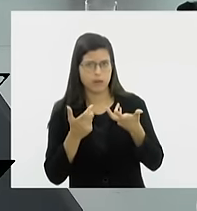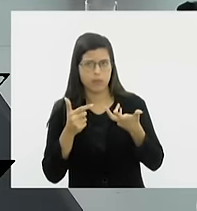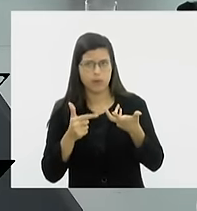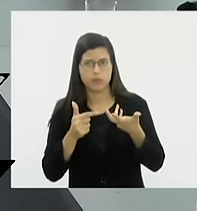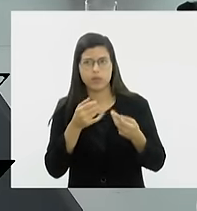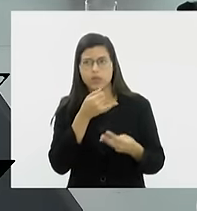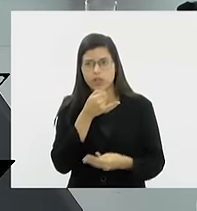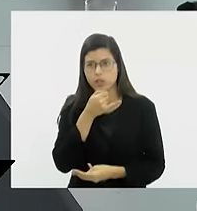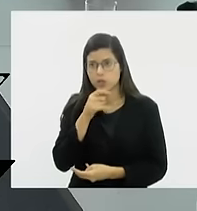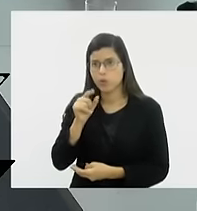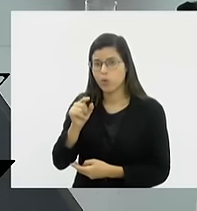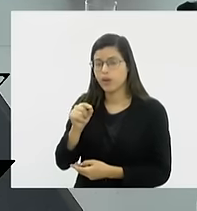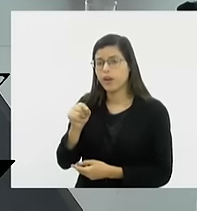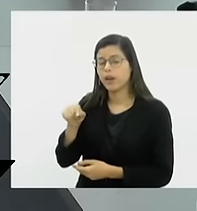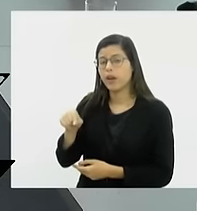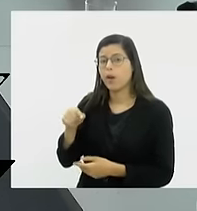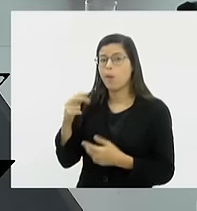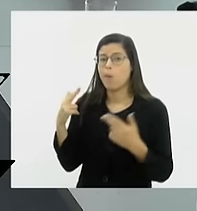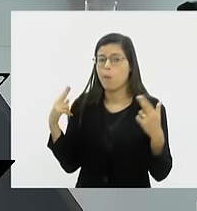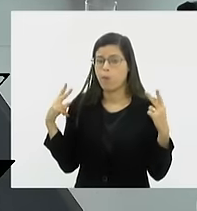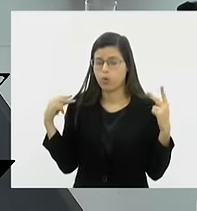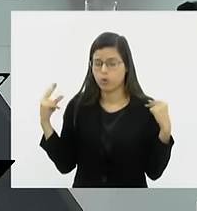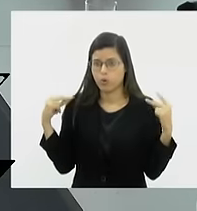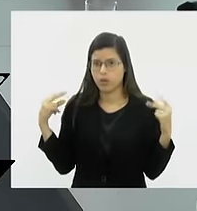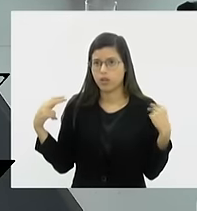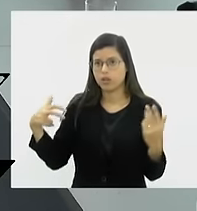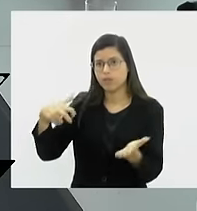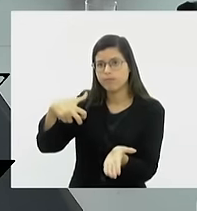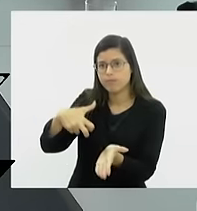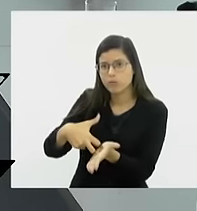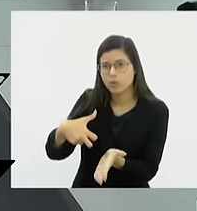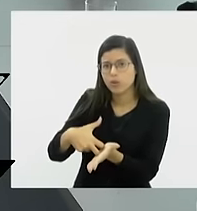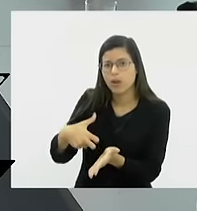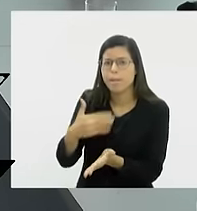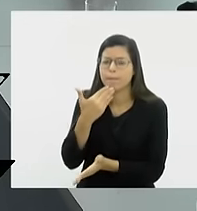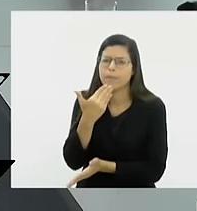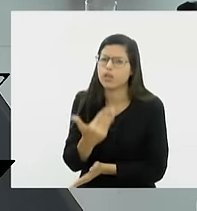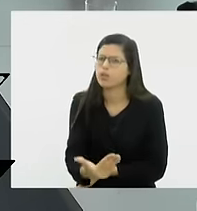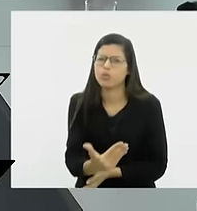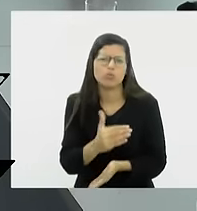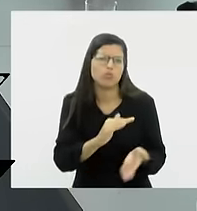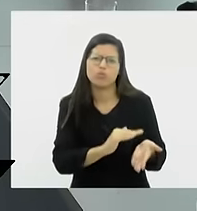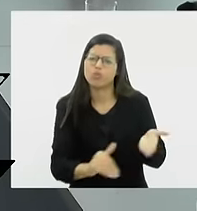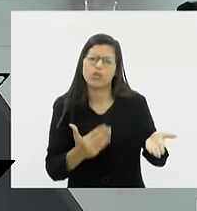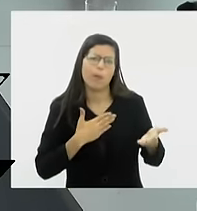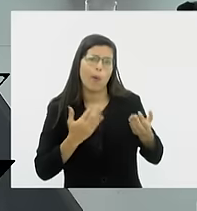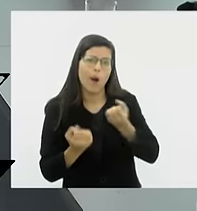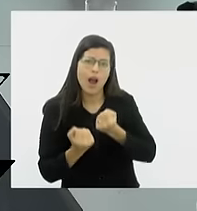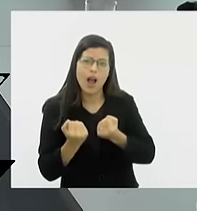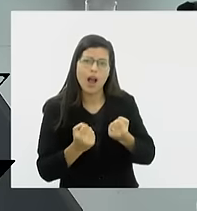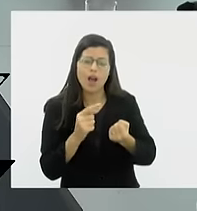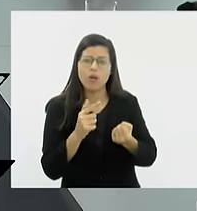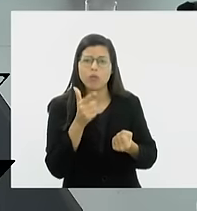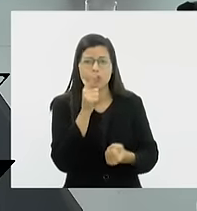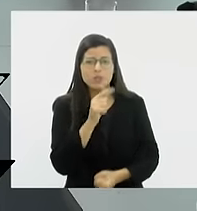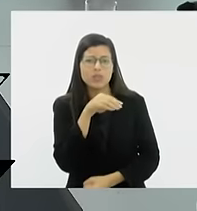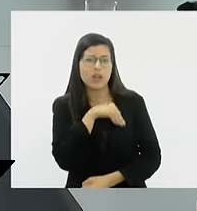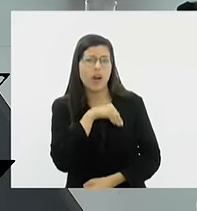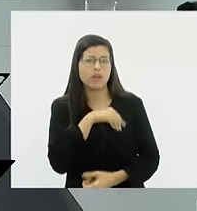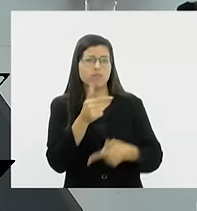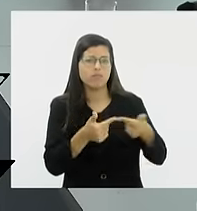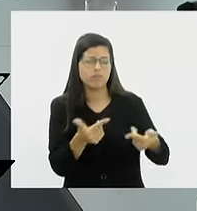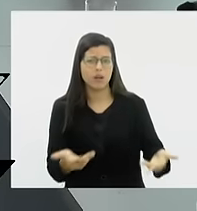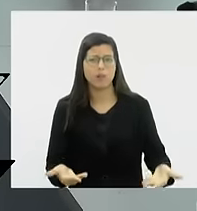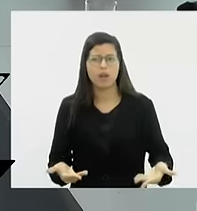motorista de aplicativo ajoelha implorando para não tirar o seu instrumento de trabalho, que é o único ganha-pão. E aí você vê os grandes empresários,